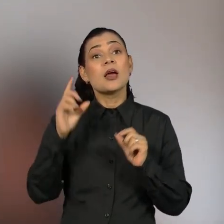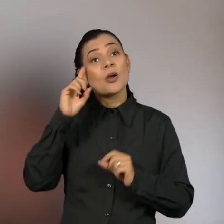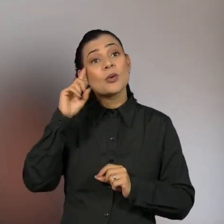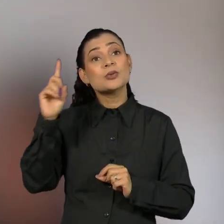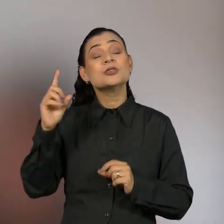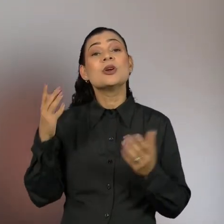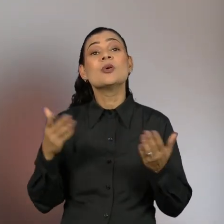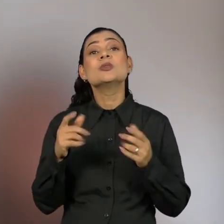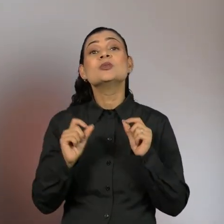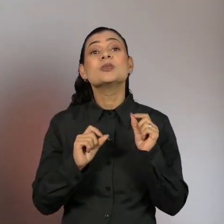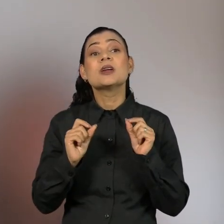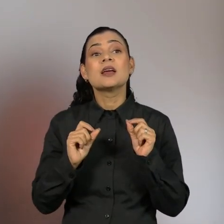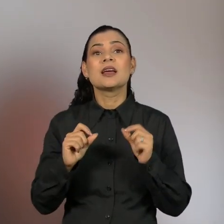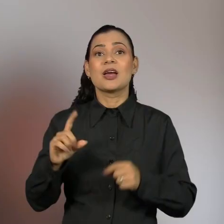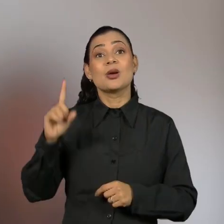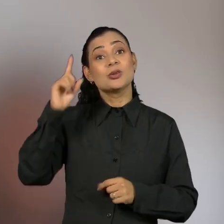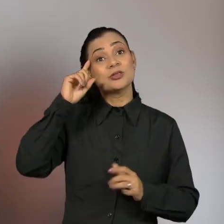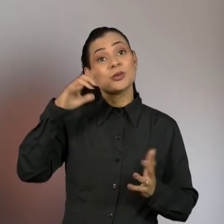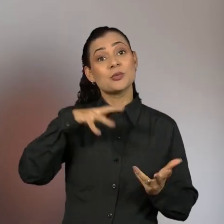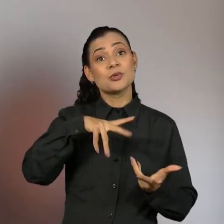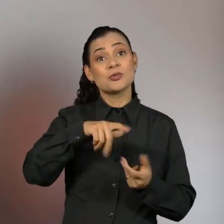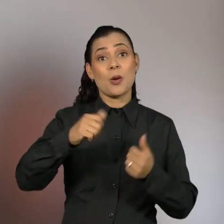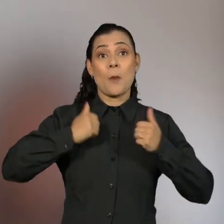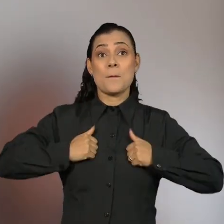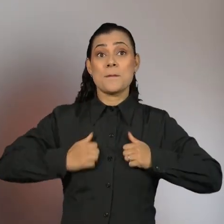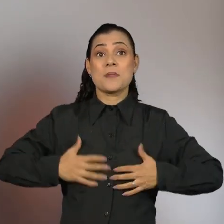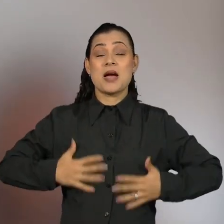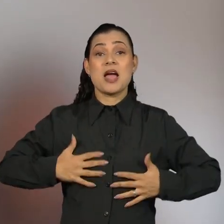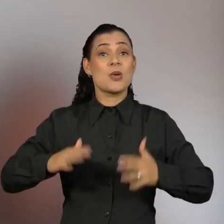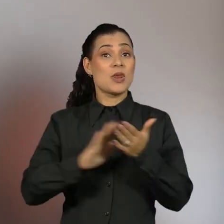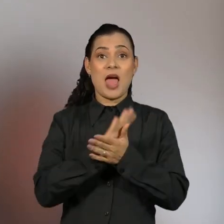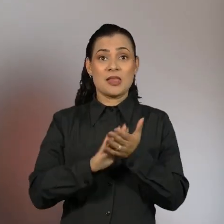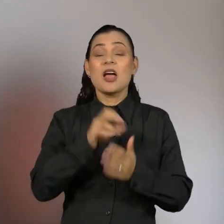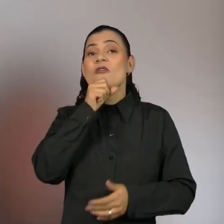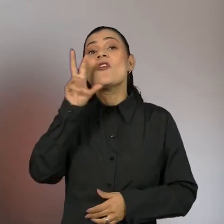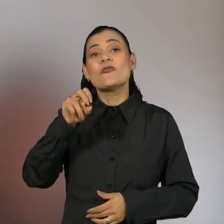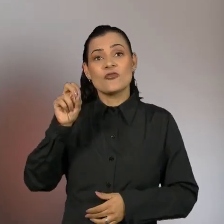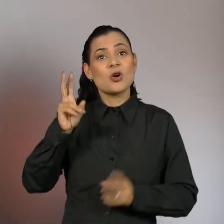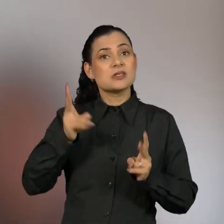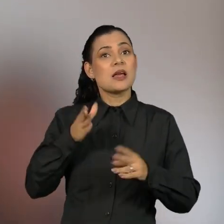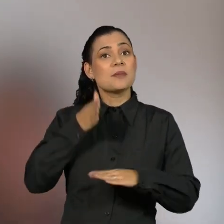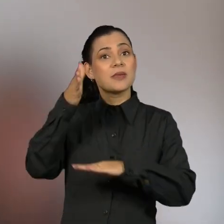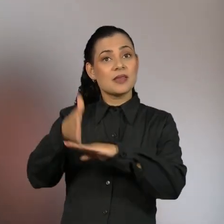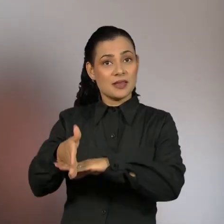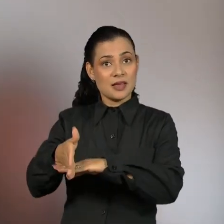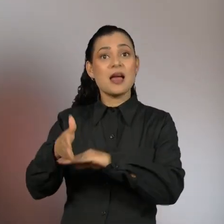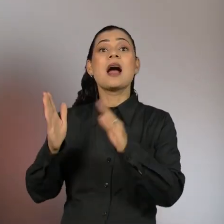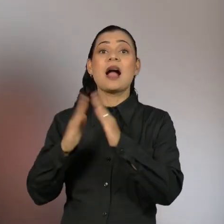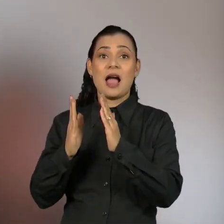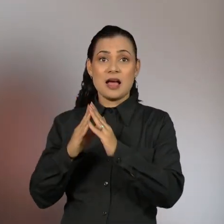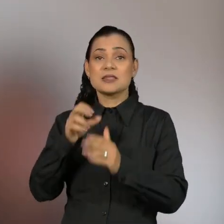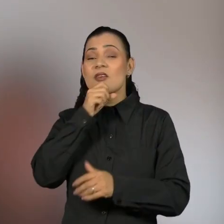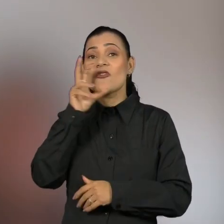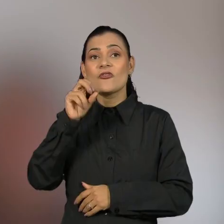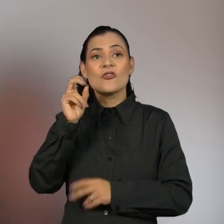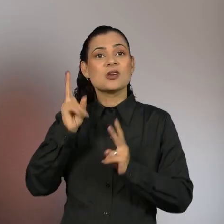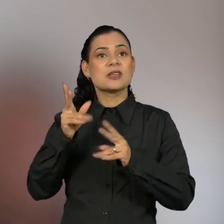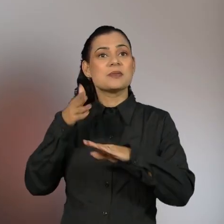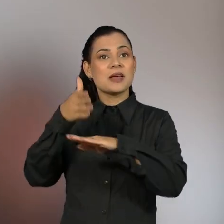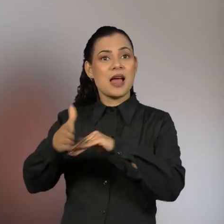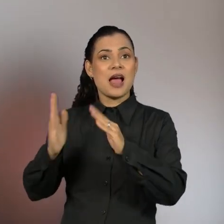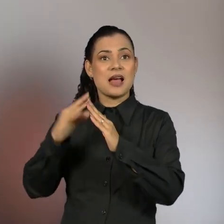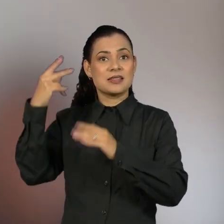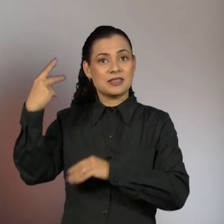dia sem banho, vocês não vão falar? O Dia Mundial Sem Banho. A vovó, sempre que a gente vai pra vovô, casa... na verdade. Não, sim, mas a vovó, sempre que a gente vai pra casa